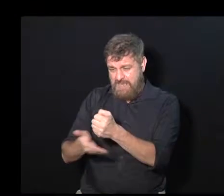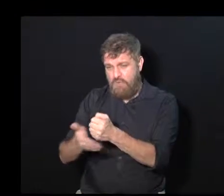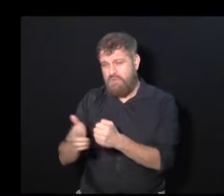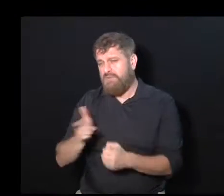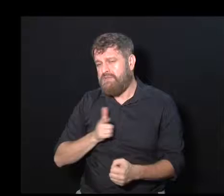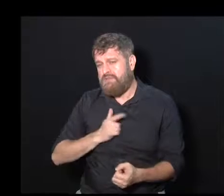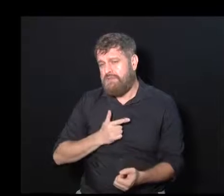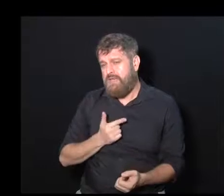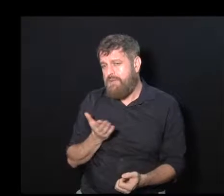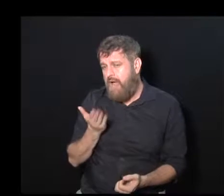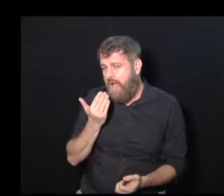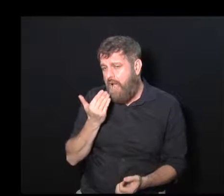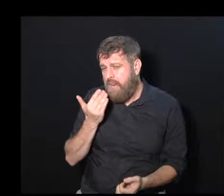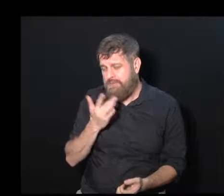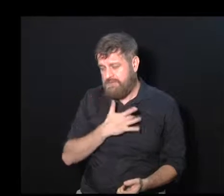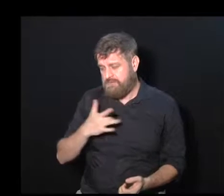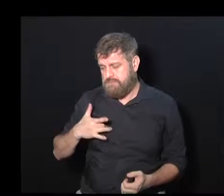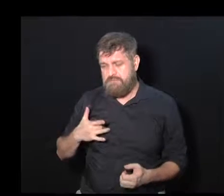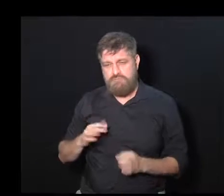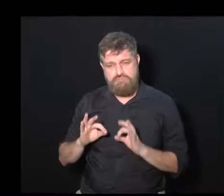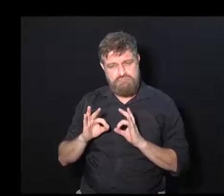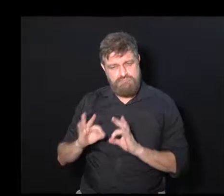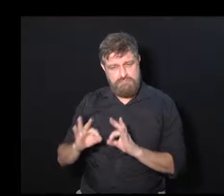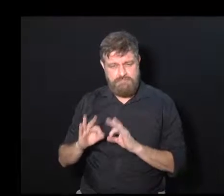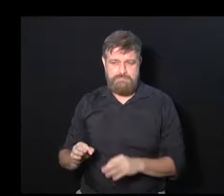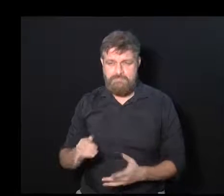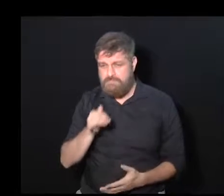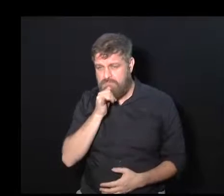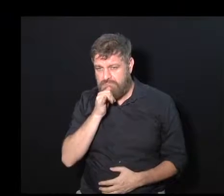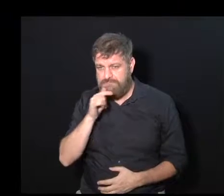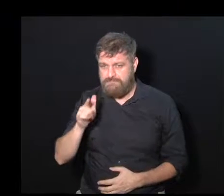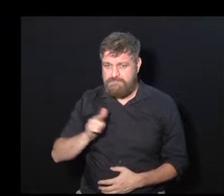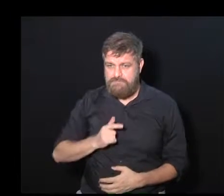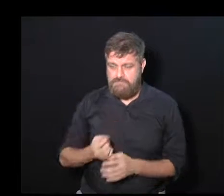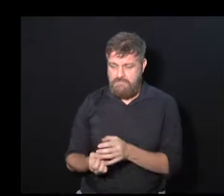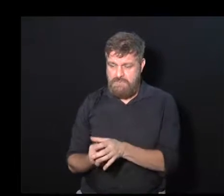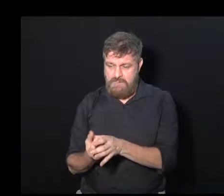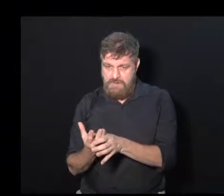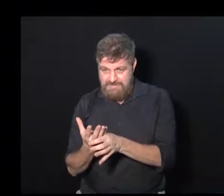utilizam para alimentação saudável, por exemplo, porque tem muitas